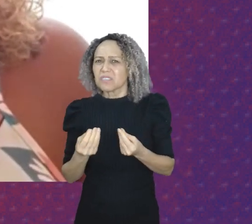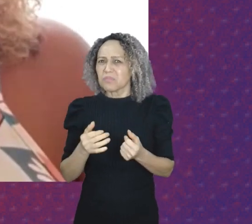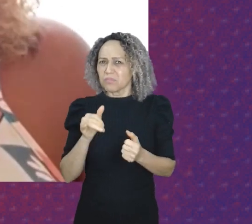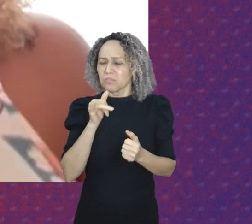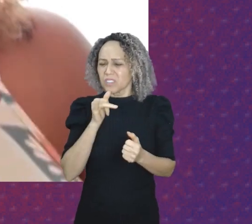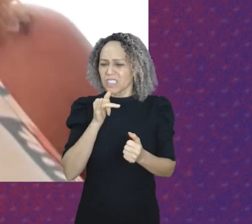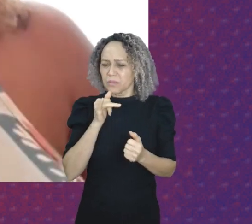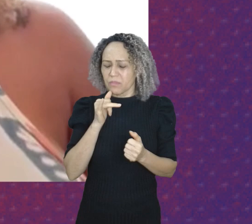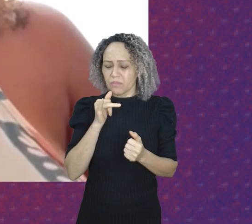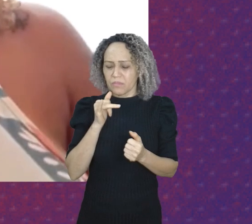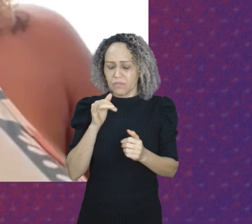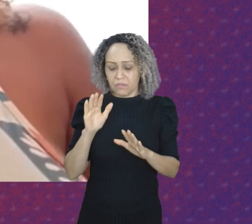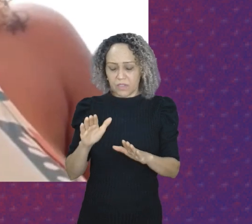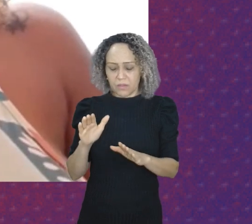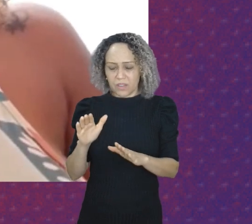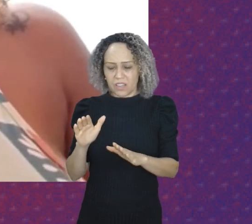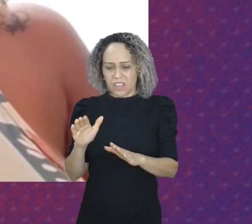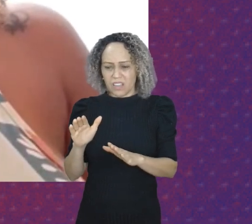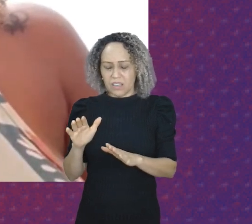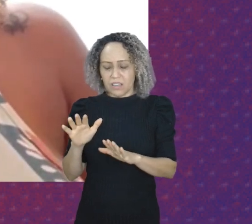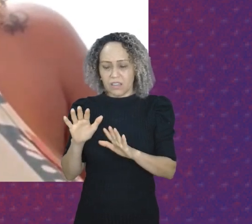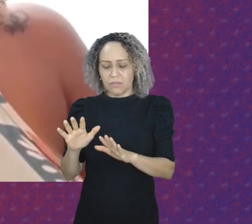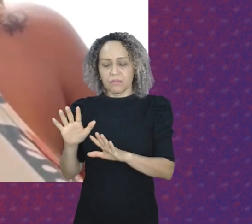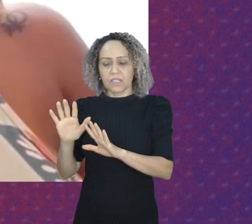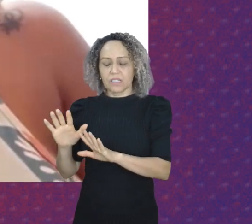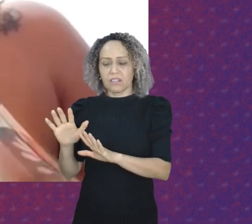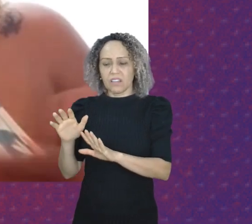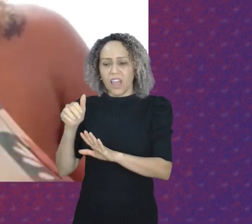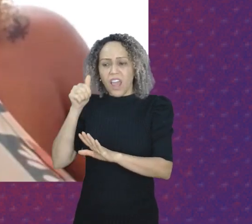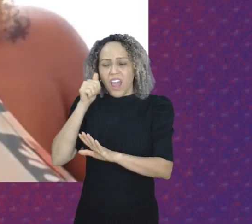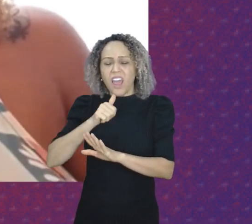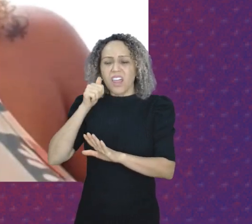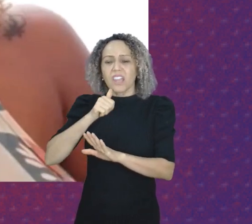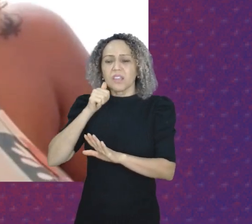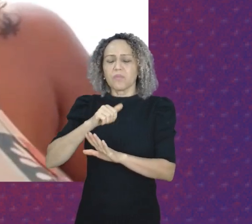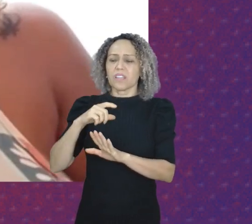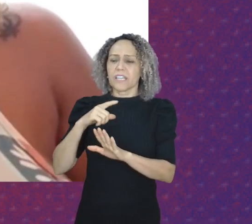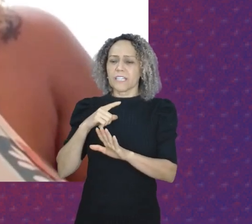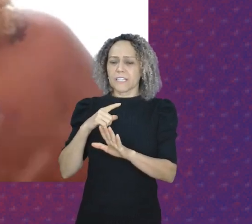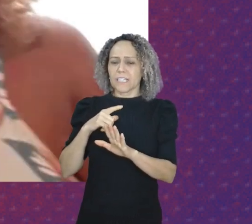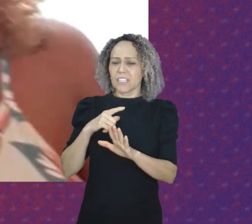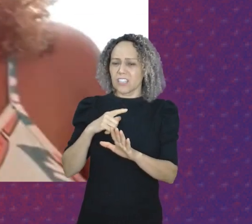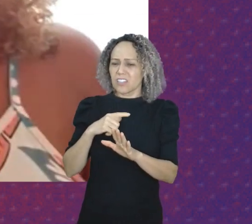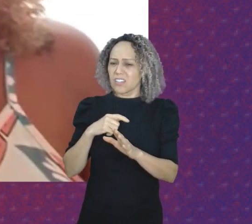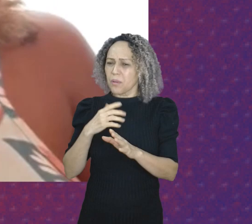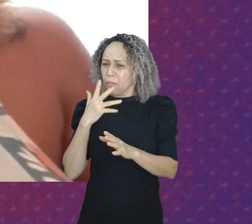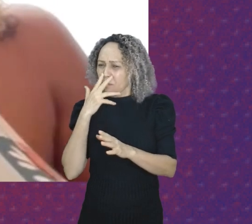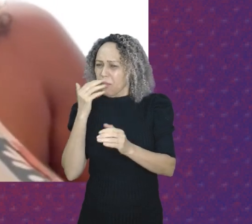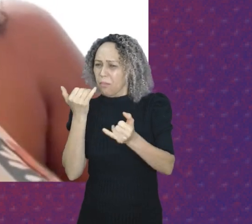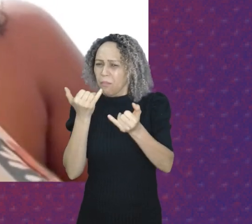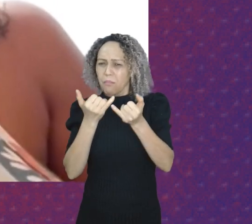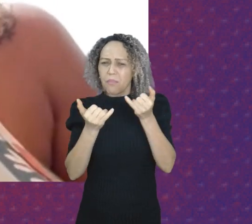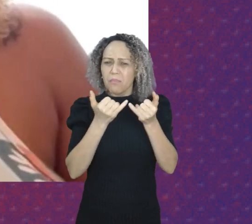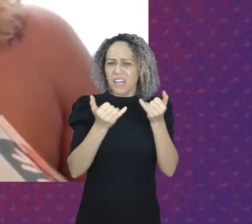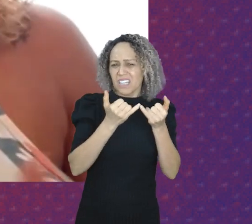tão grande que essas mulheres elas passavam a sair com os